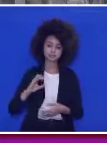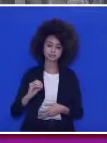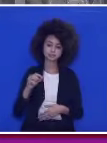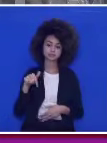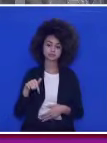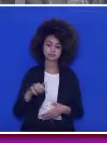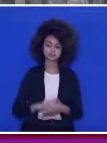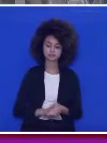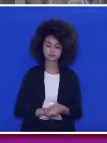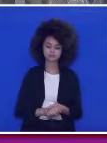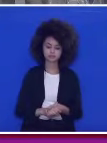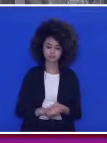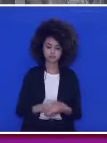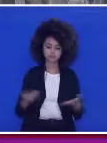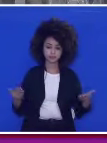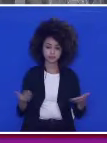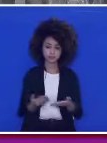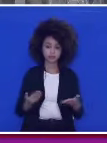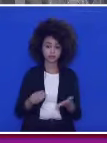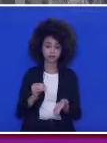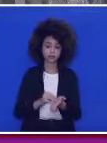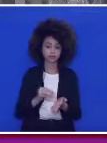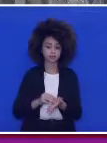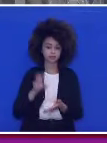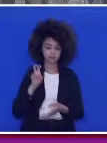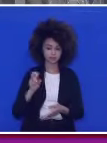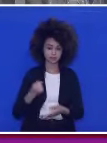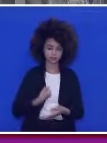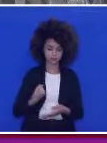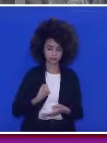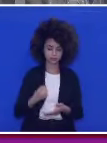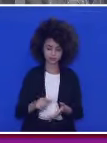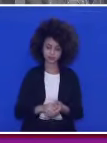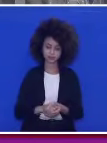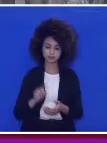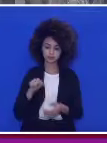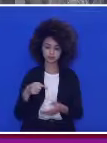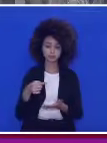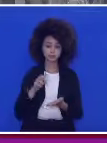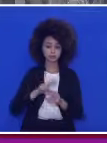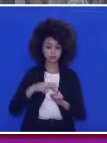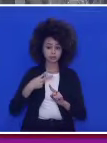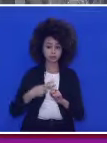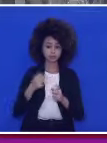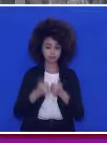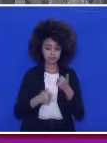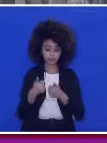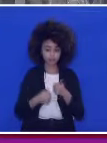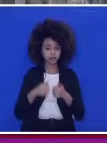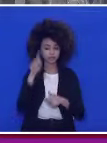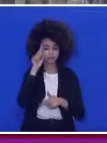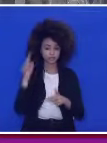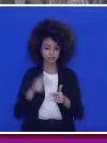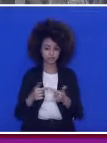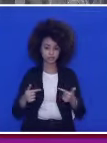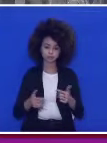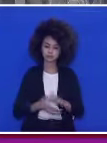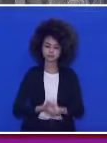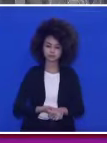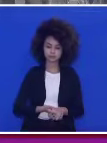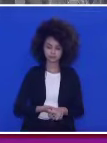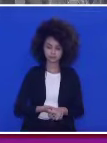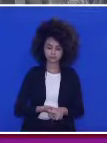Preta, 07. Agora, faltam 5 números. Na sequência tem dupla cena, tem time mania, tem dia de